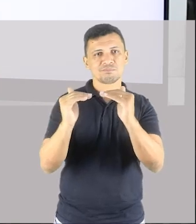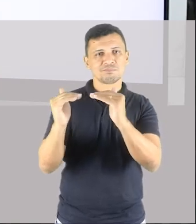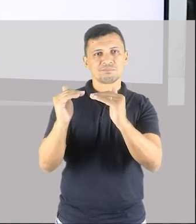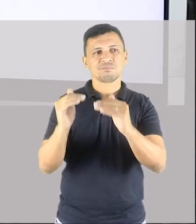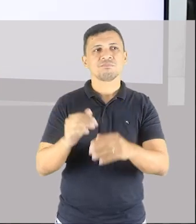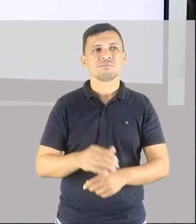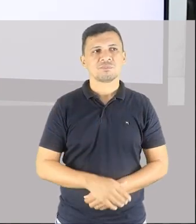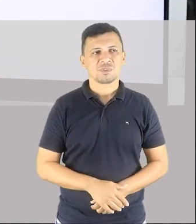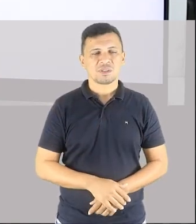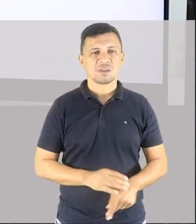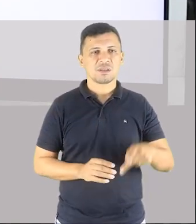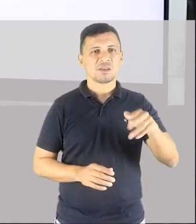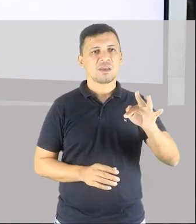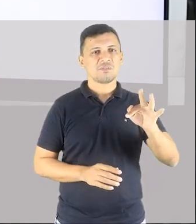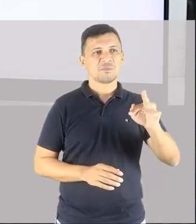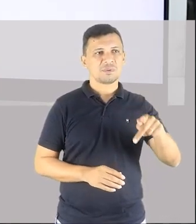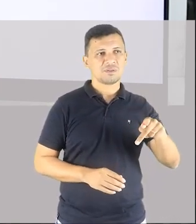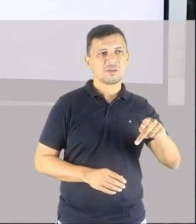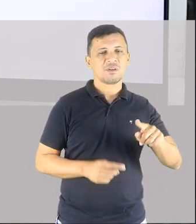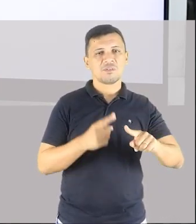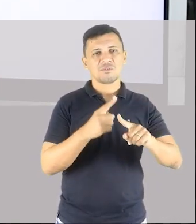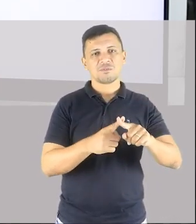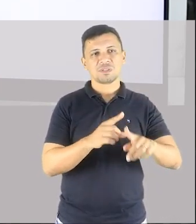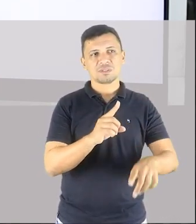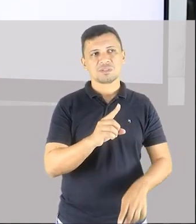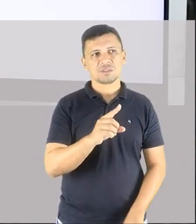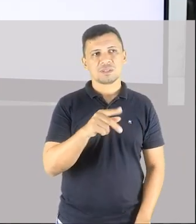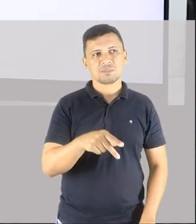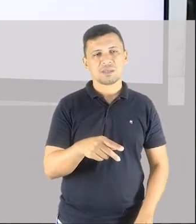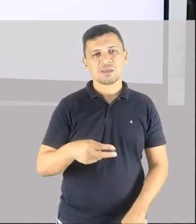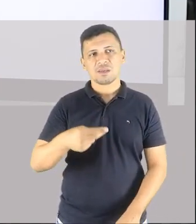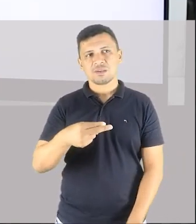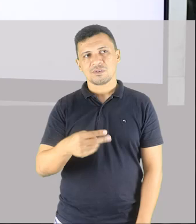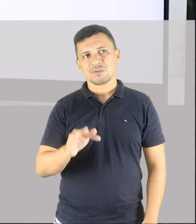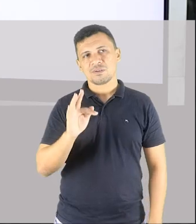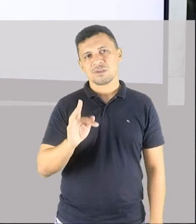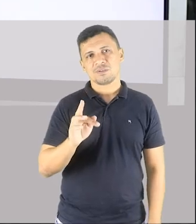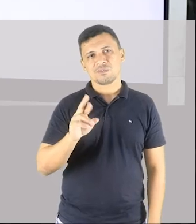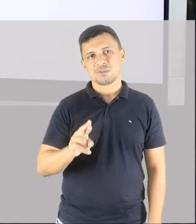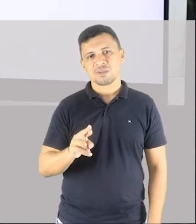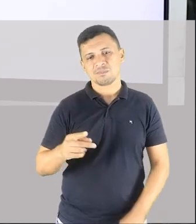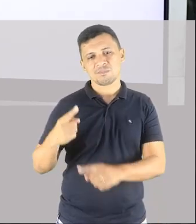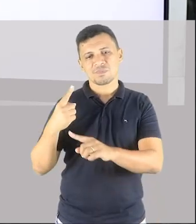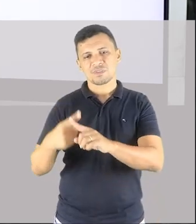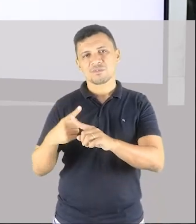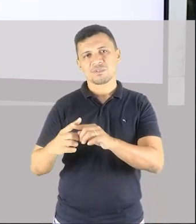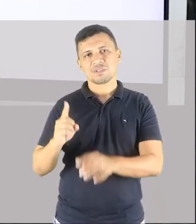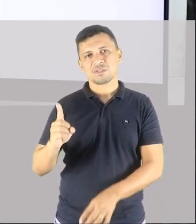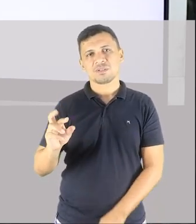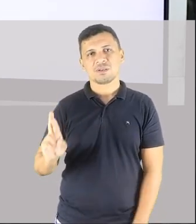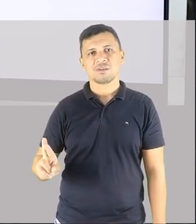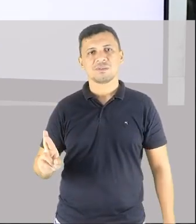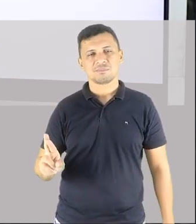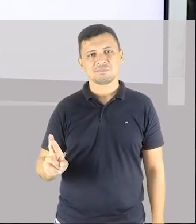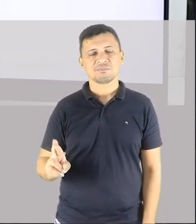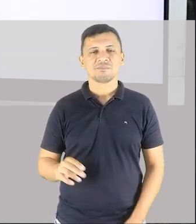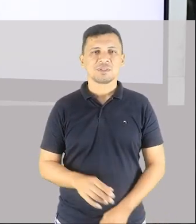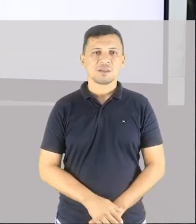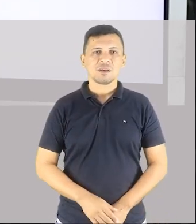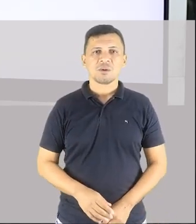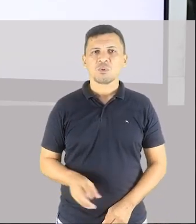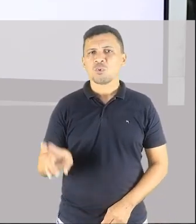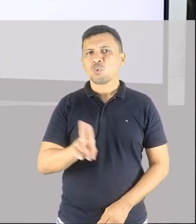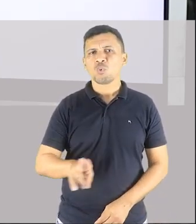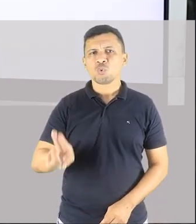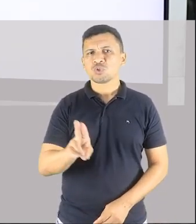força potente vezes braço da força potente é igual a força resistente vezes braço da força resistente. Pode ser aplicado para